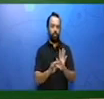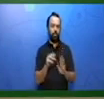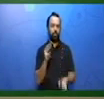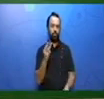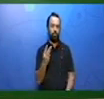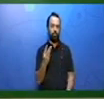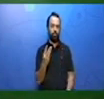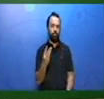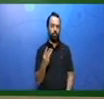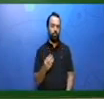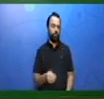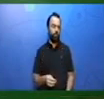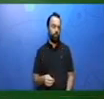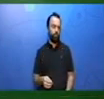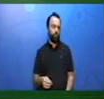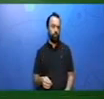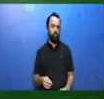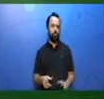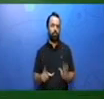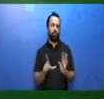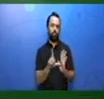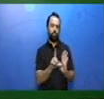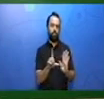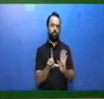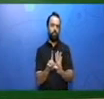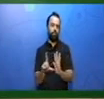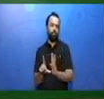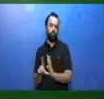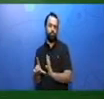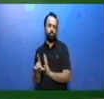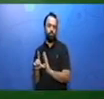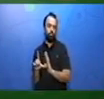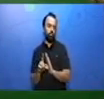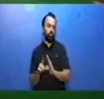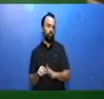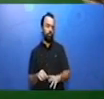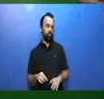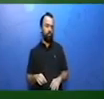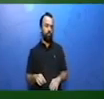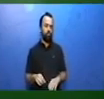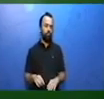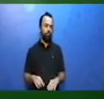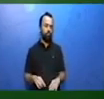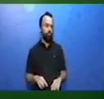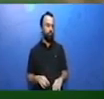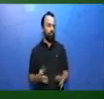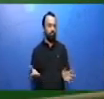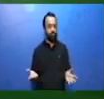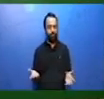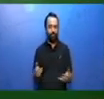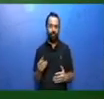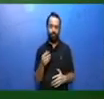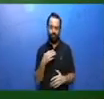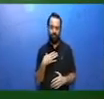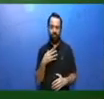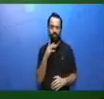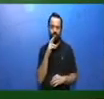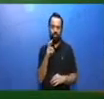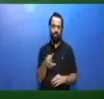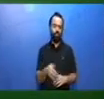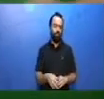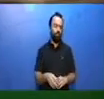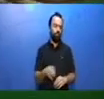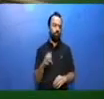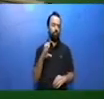Aquele que fala que tem estabelecimentos comerciais. E já falei, né? Ah lá, ele é um bairro